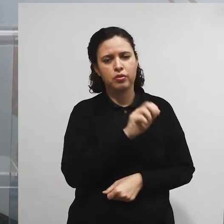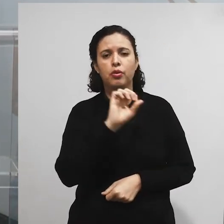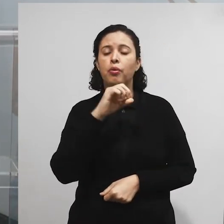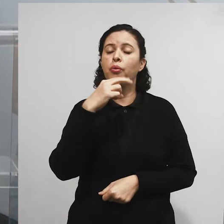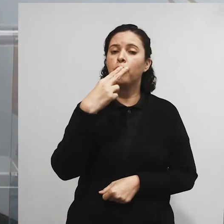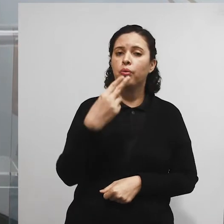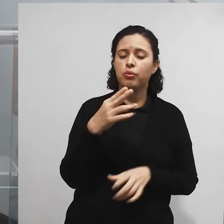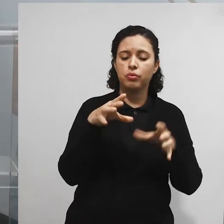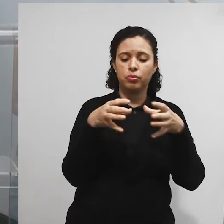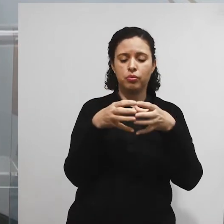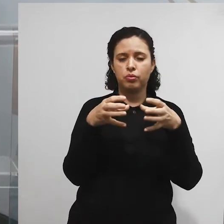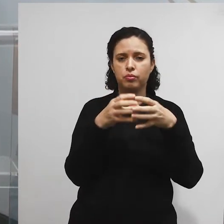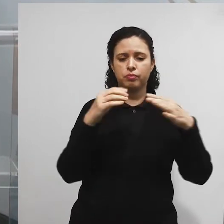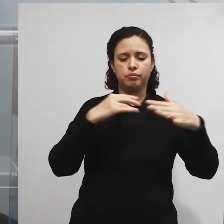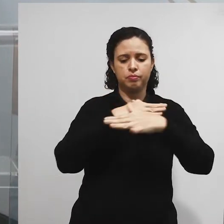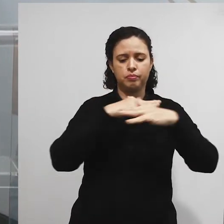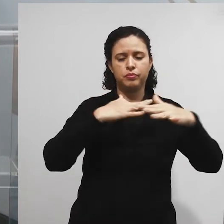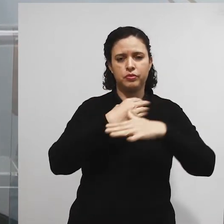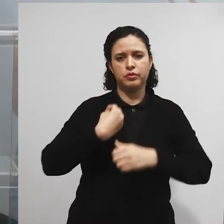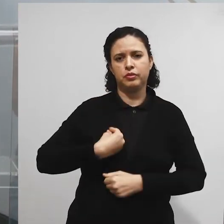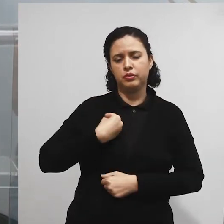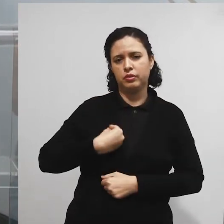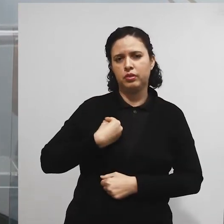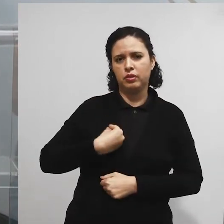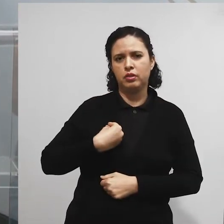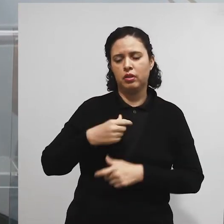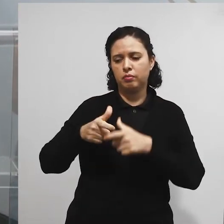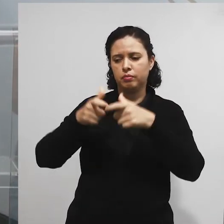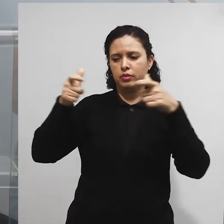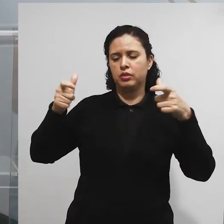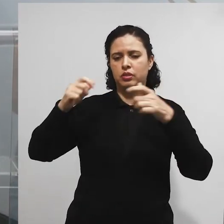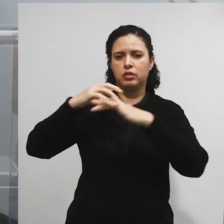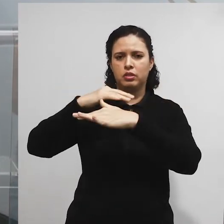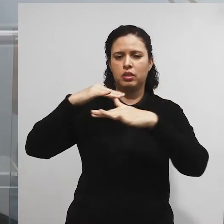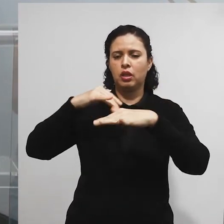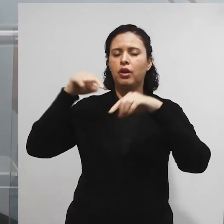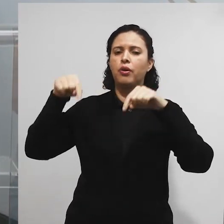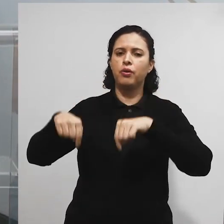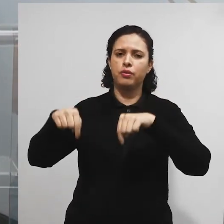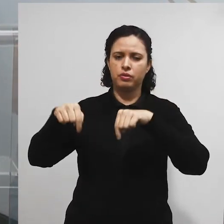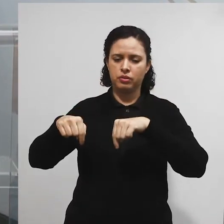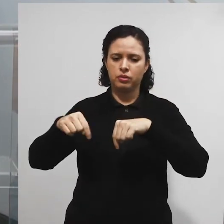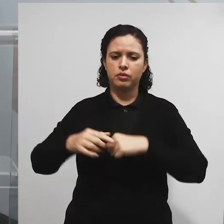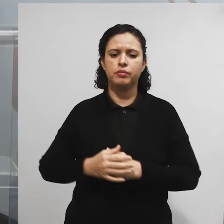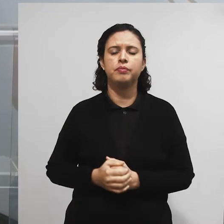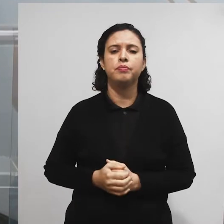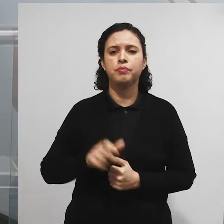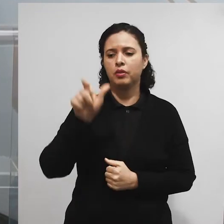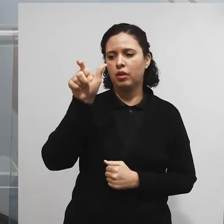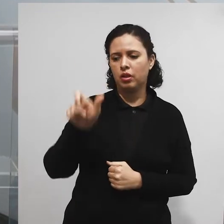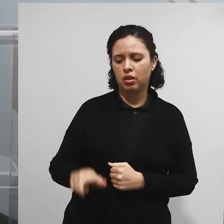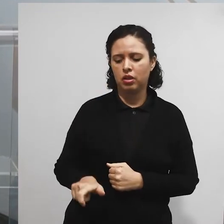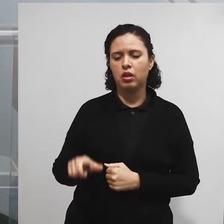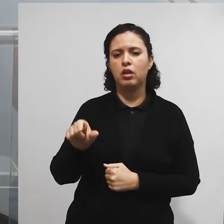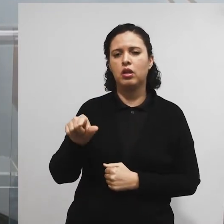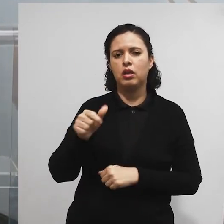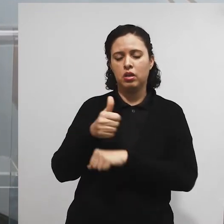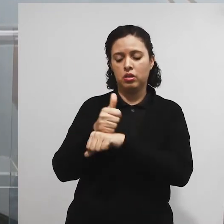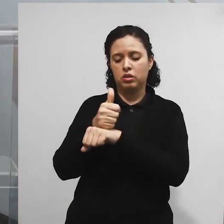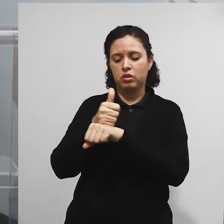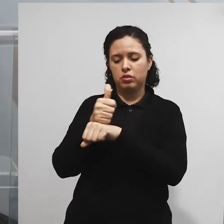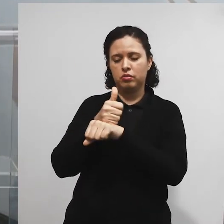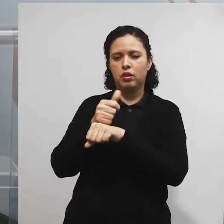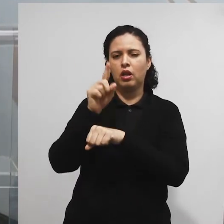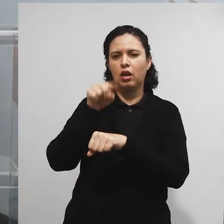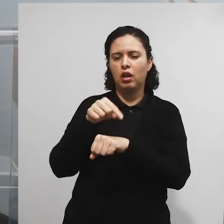é um grupo urbano vivendo dentro de uma grande metrópole nos nossos dias. O antropólogo é como se ele fosse